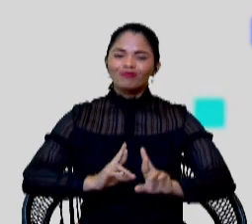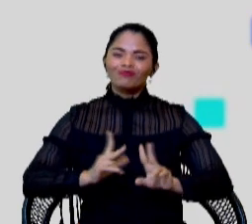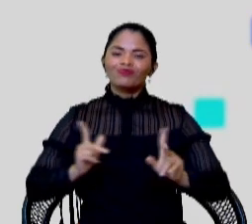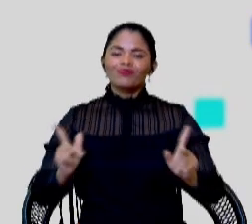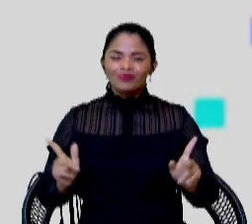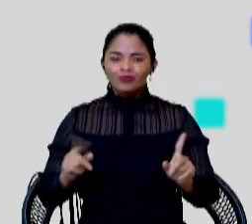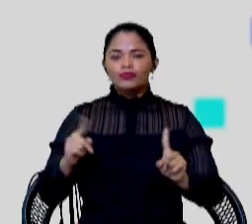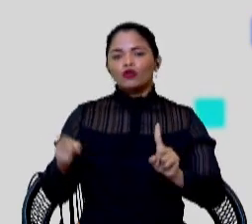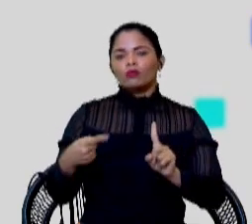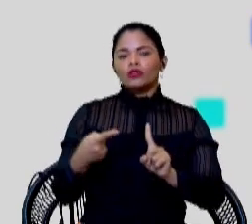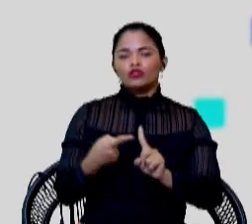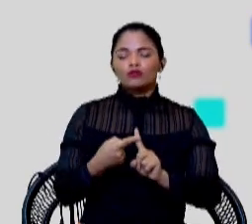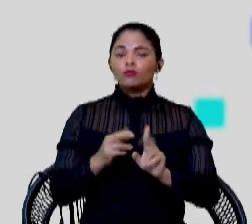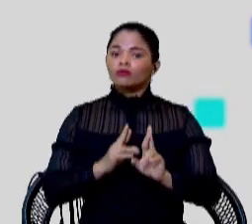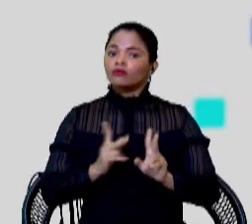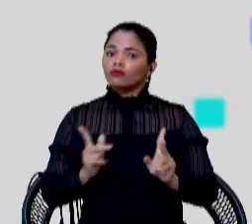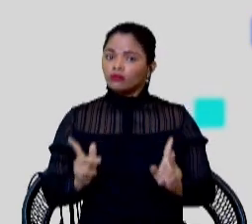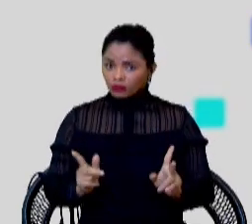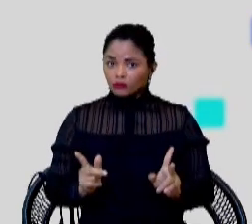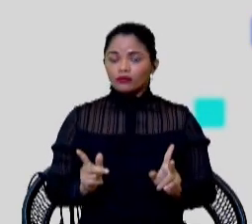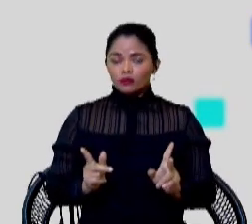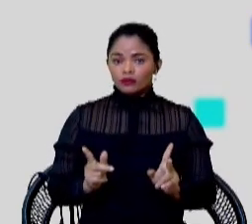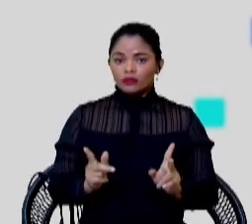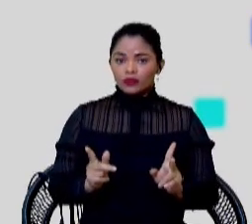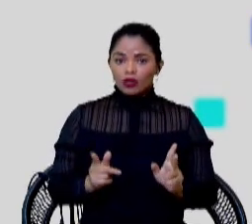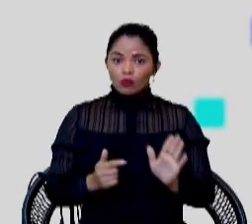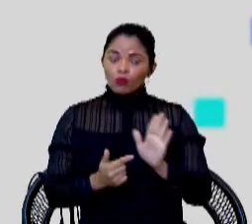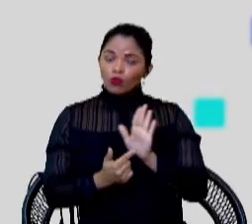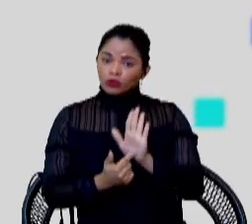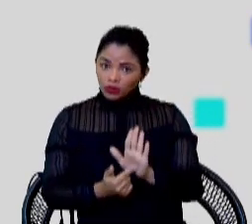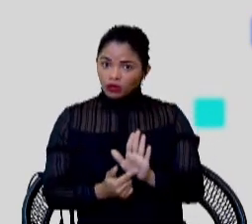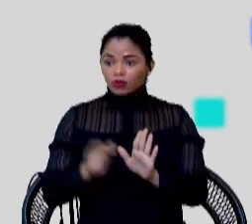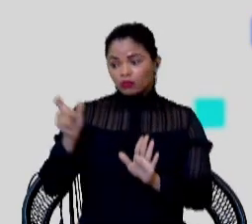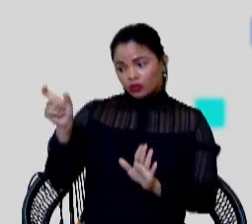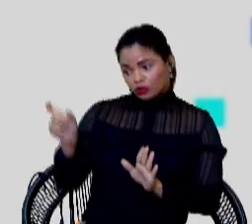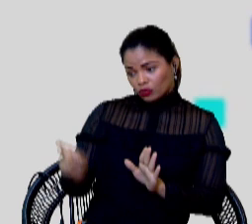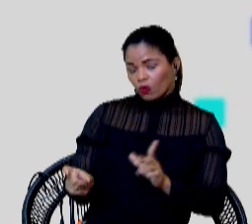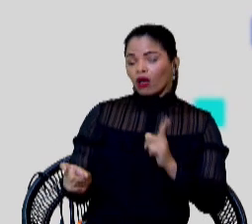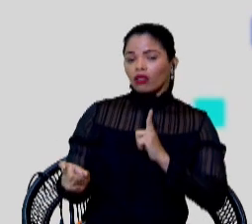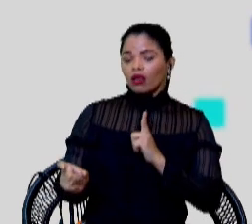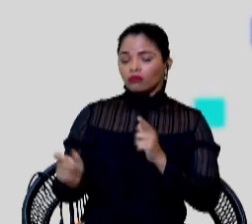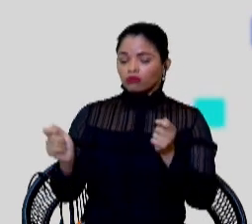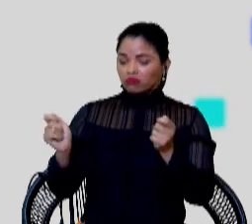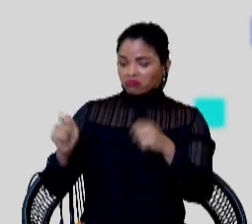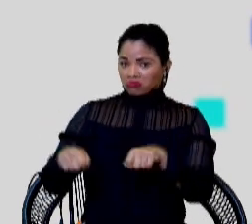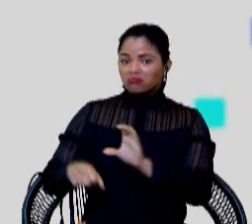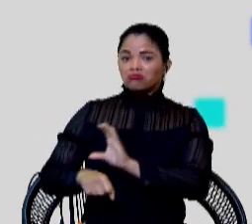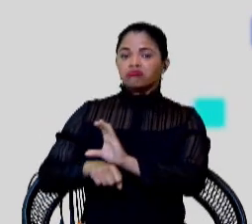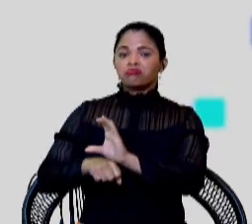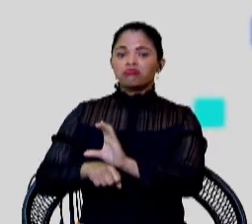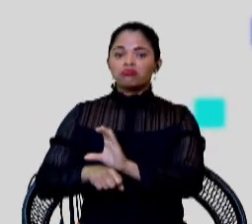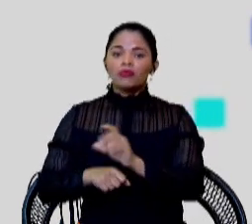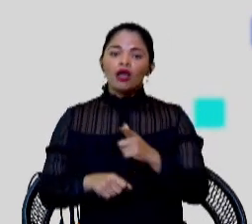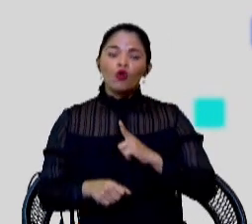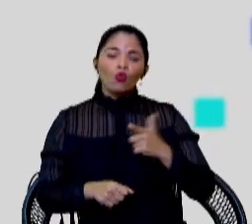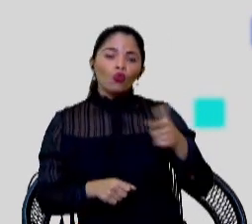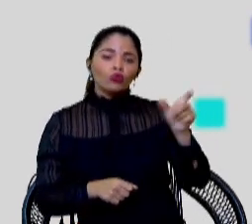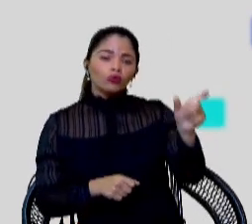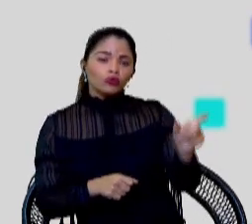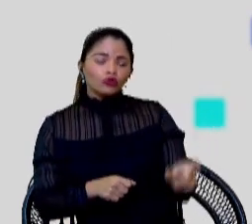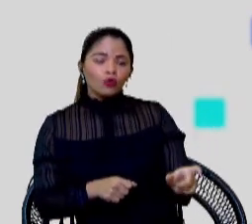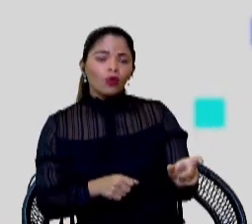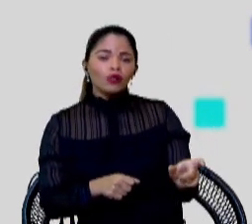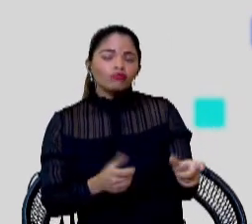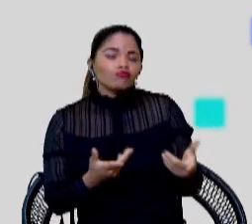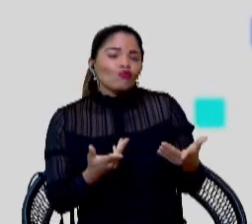meus objetivos eles forem diferentes. Então, vai ser mostrado para o usuário que tem mais propensão a clicar, vai ser mais mostrado para o usuário